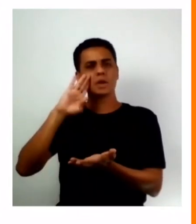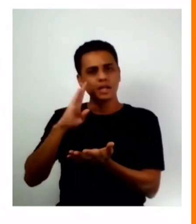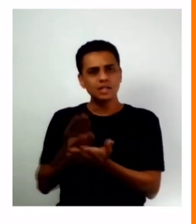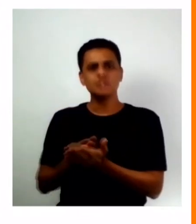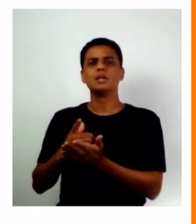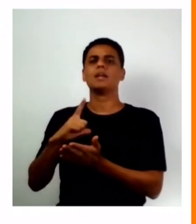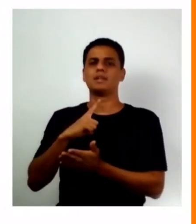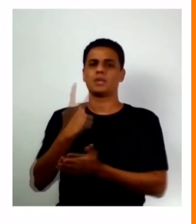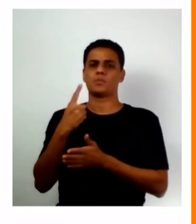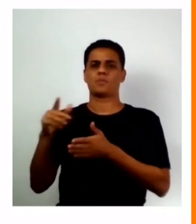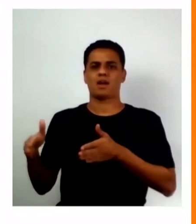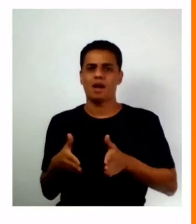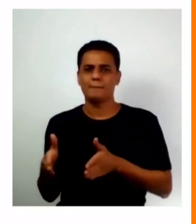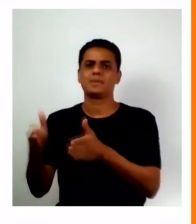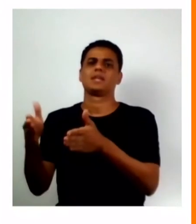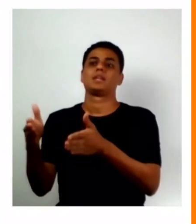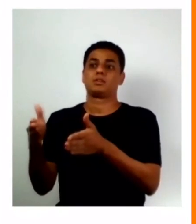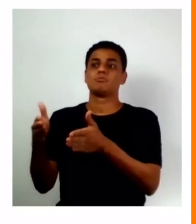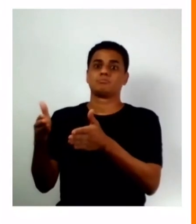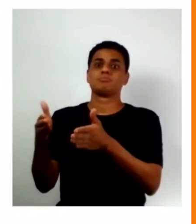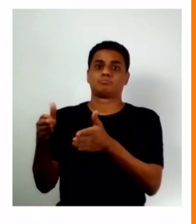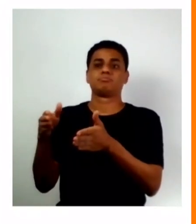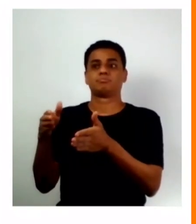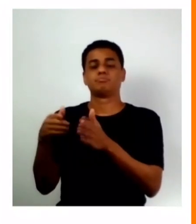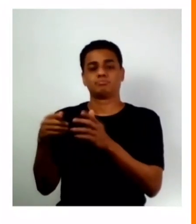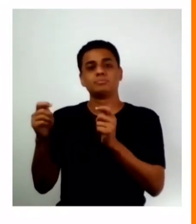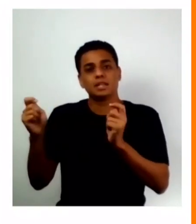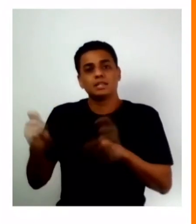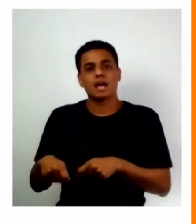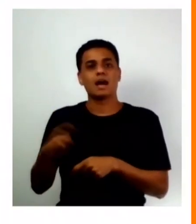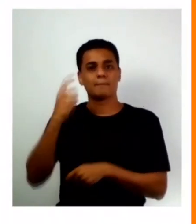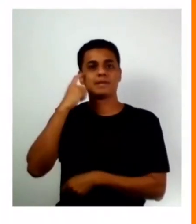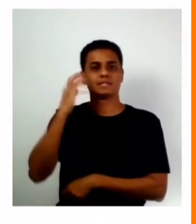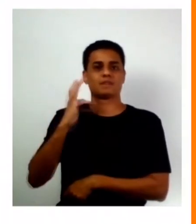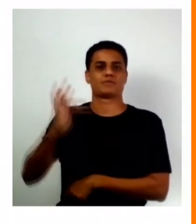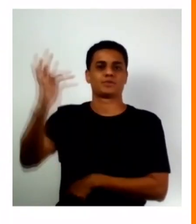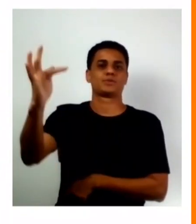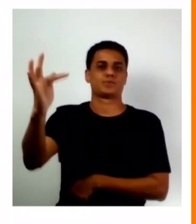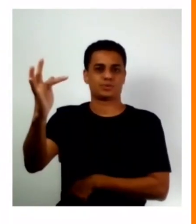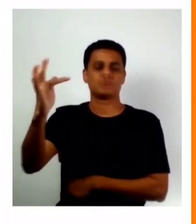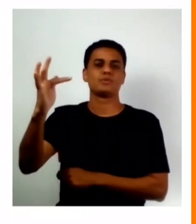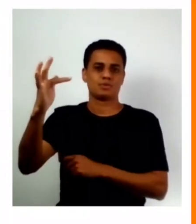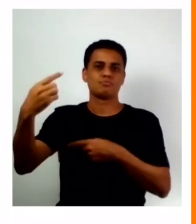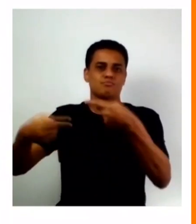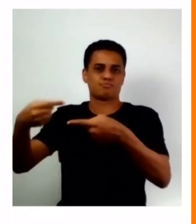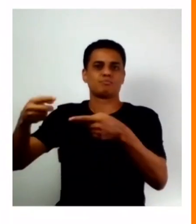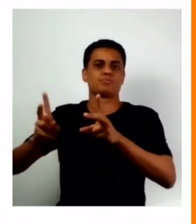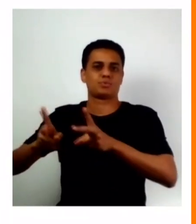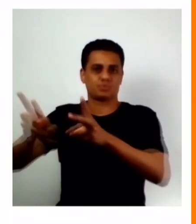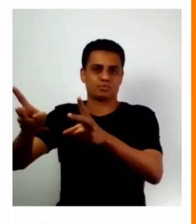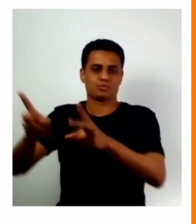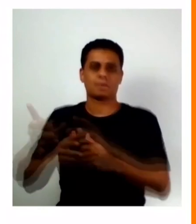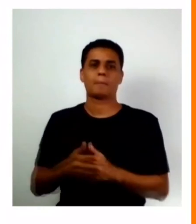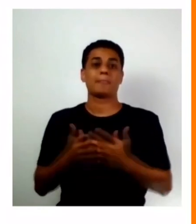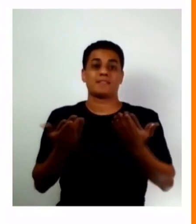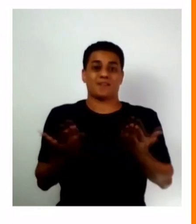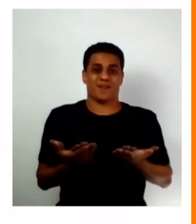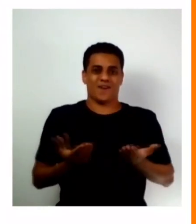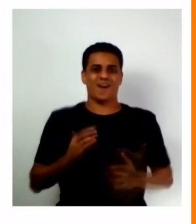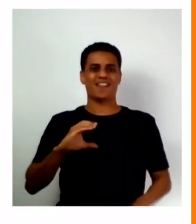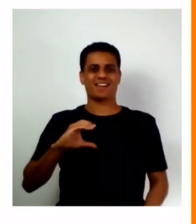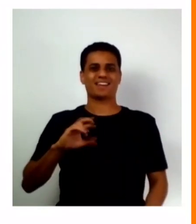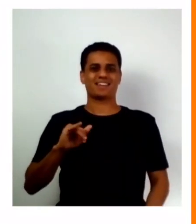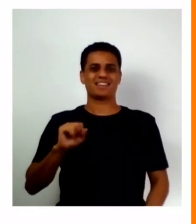recorrido e é um tema que se planteará de futuro. Eu lhes dizei antes, não sei esta crise, como sairemos dela,